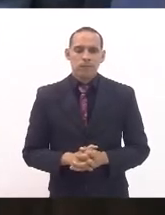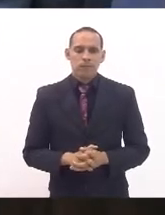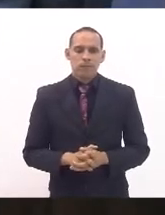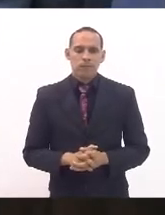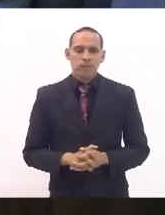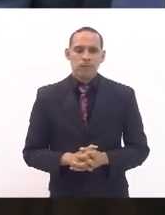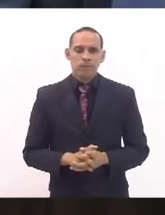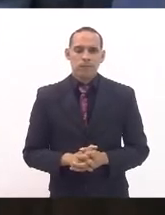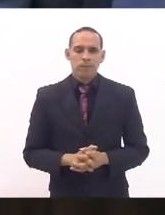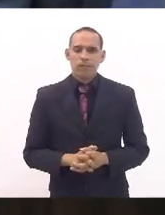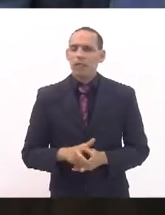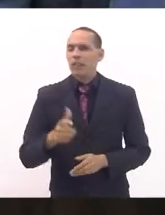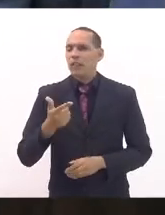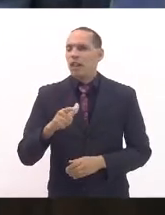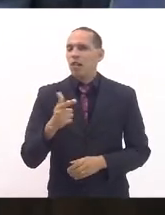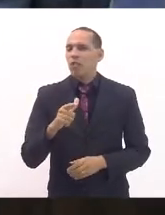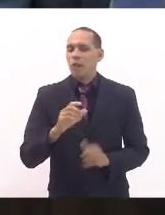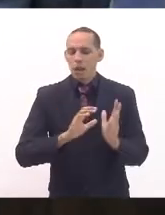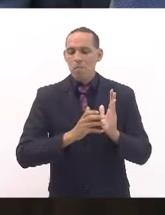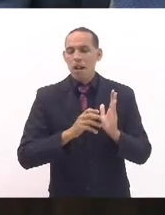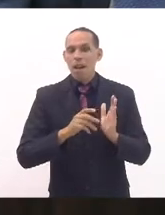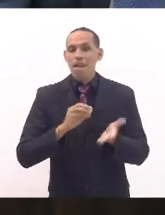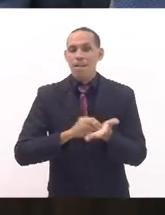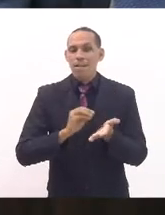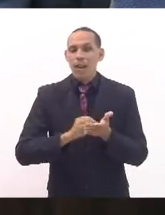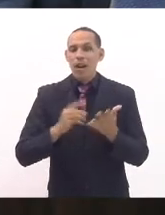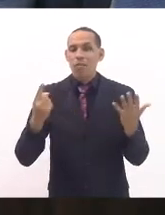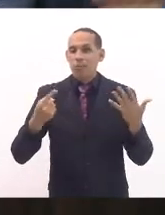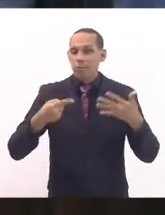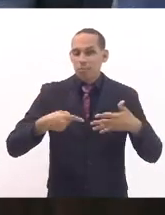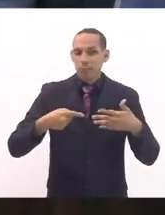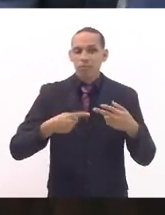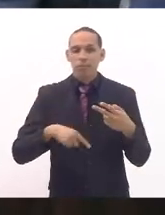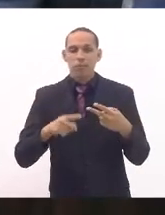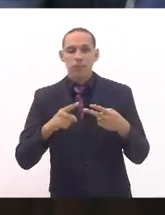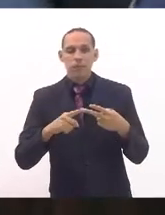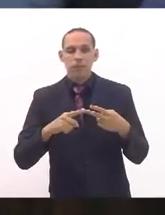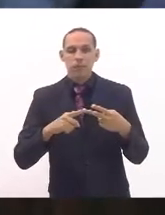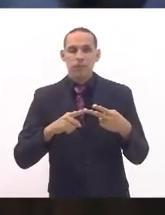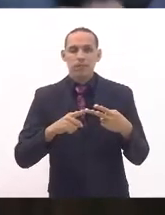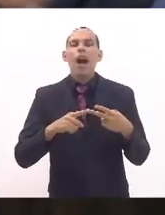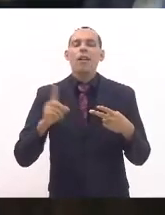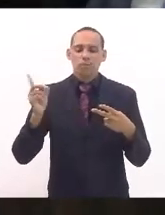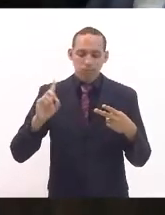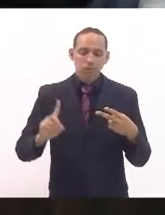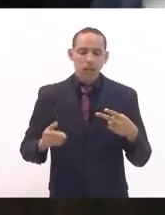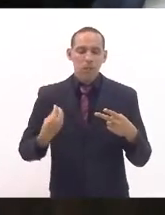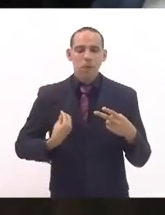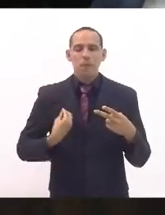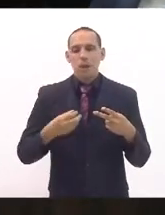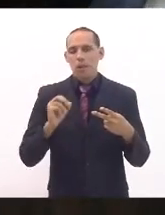Não tem ninguém do PSOL, não tem ninguém do PS... Ah, Dani Monteiro está ok.